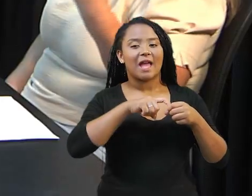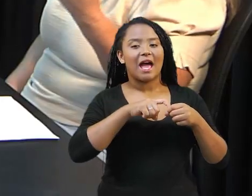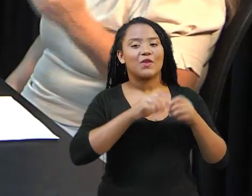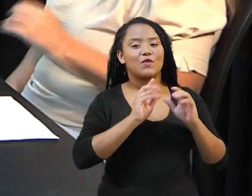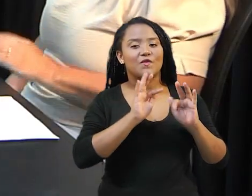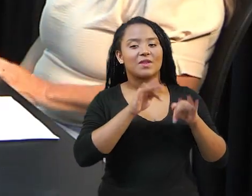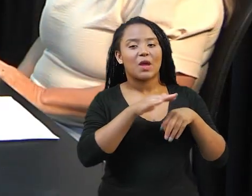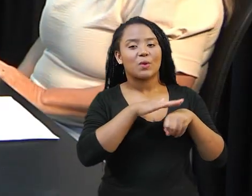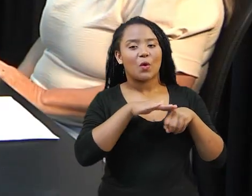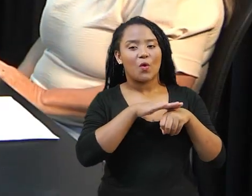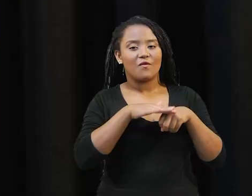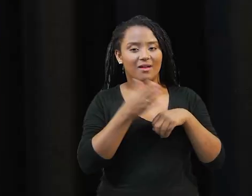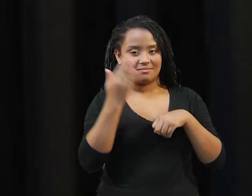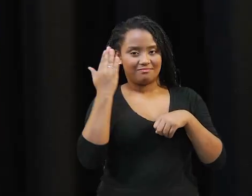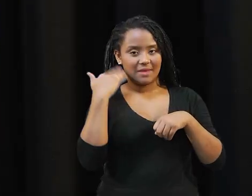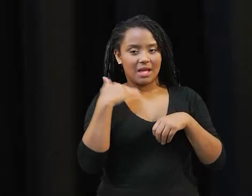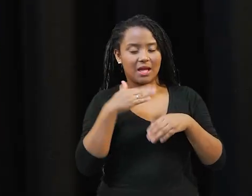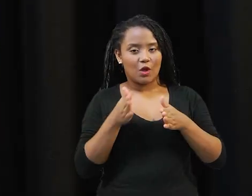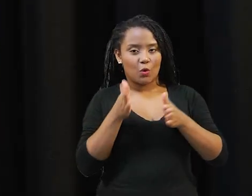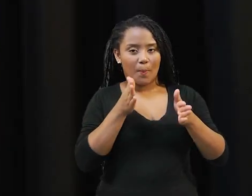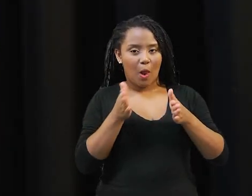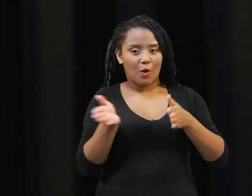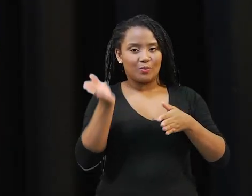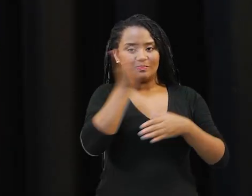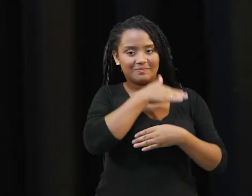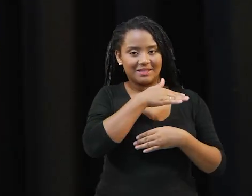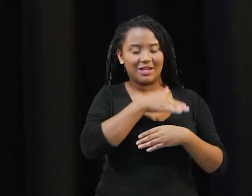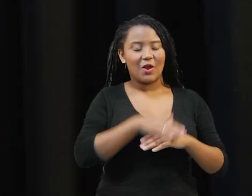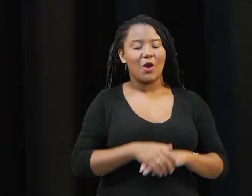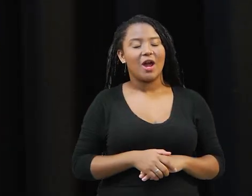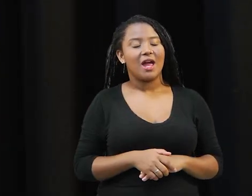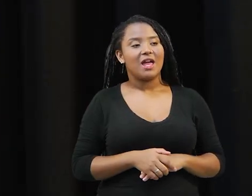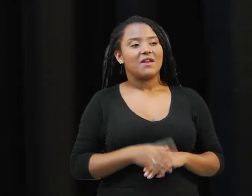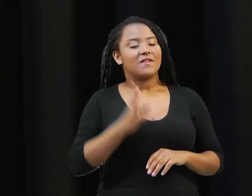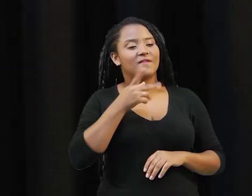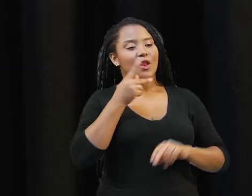nossa conversa passada, o professor falou muito da questão do